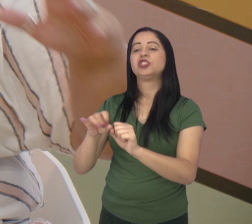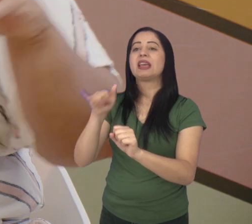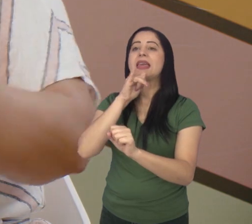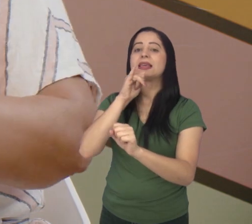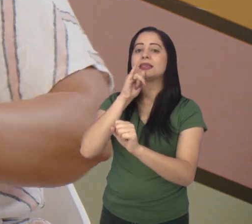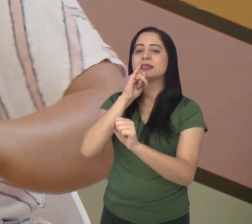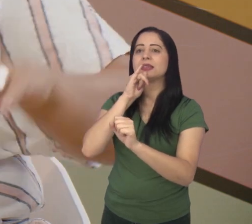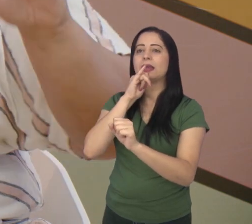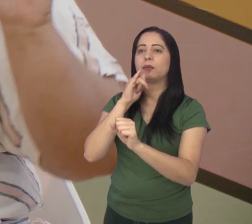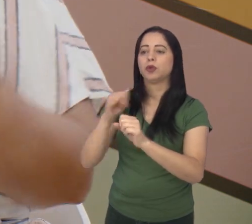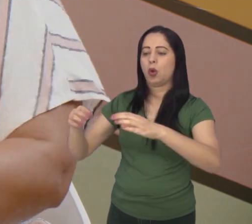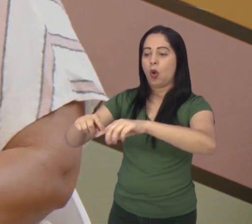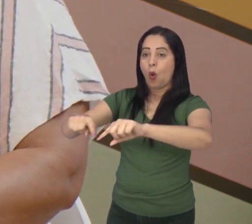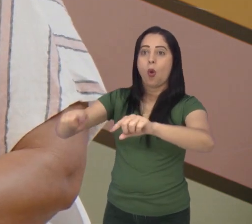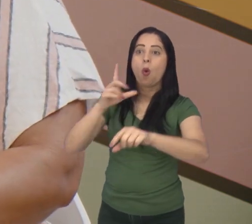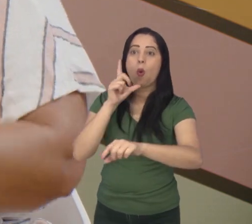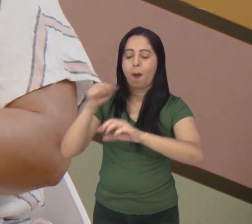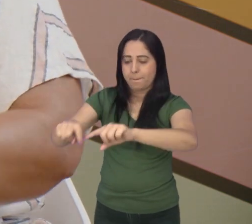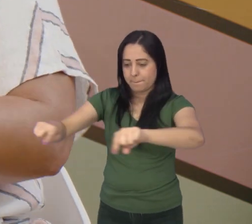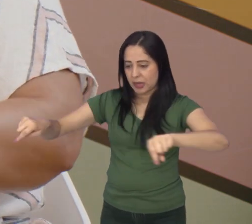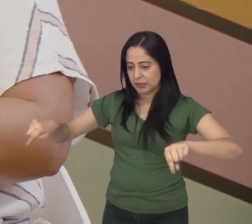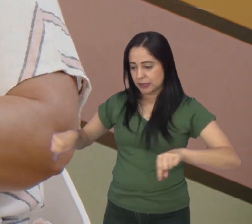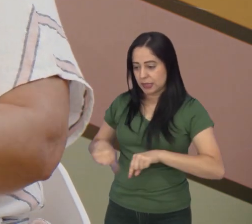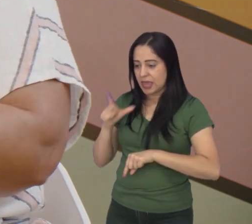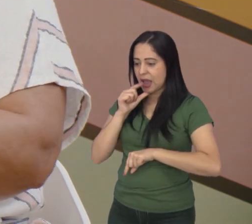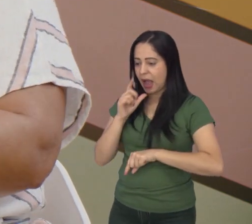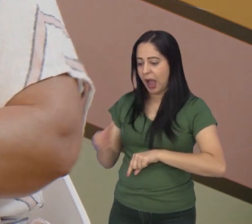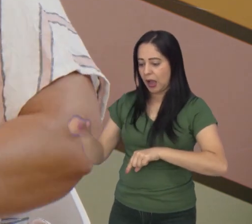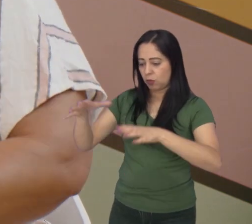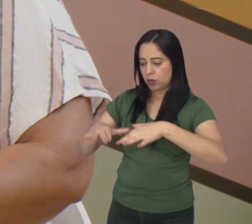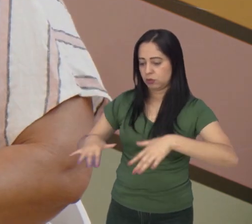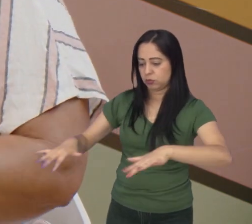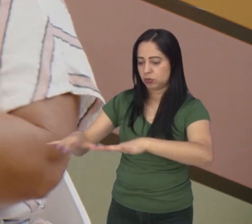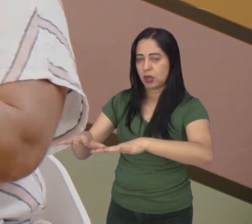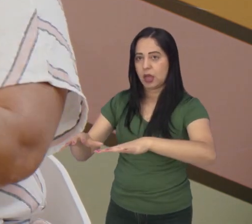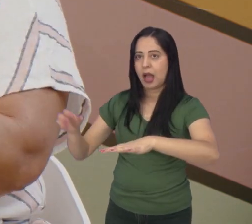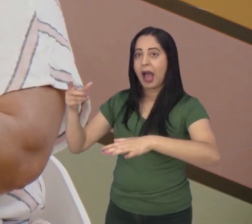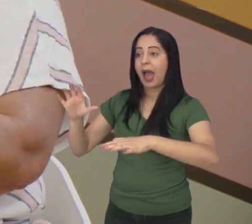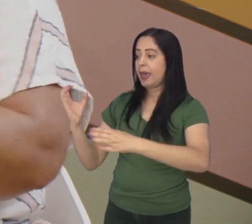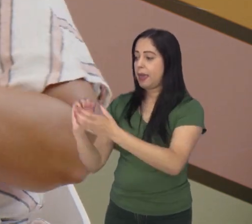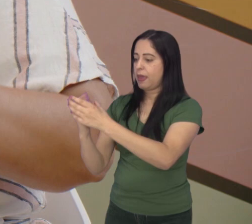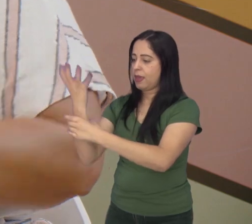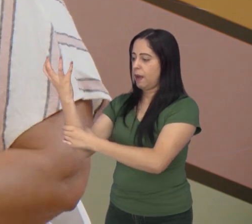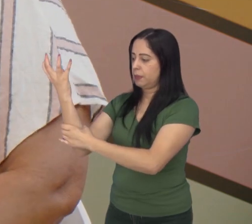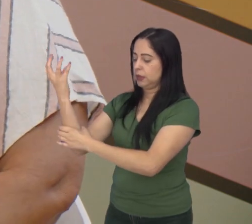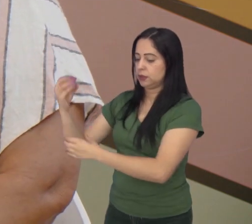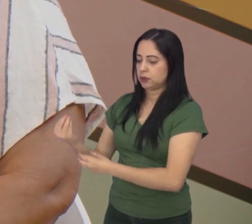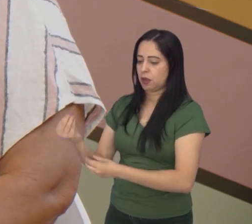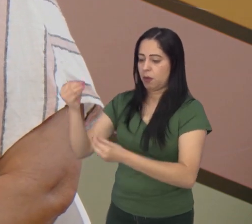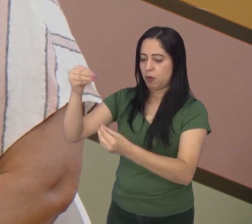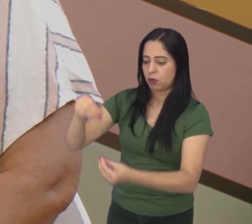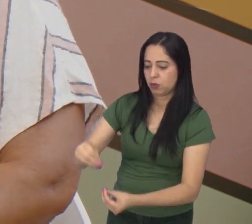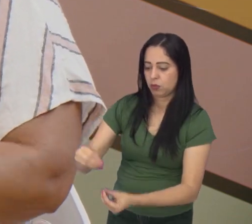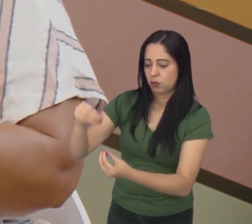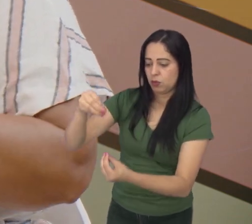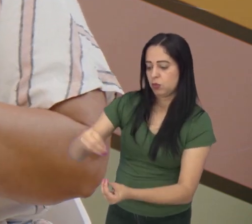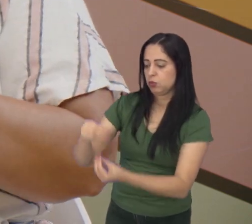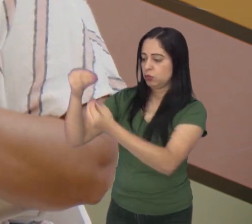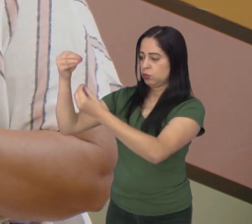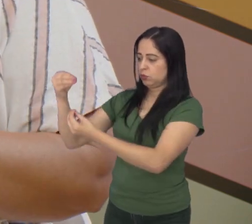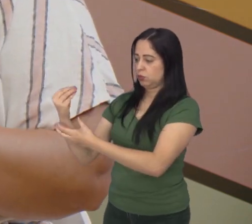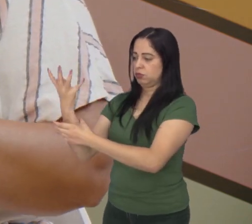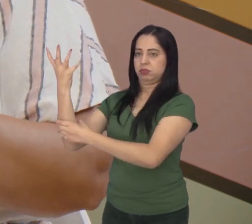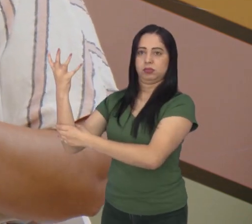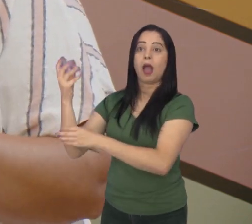água, dentro de uma bacia, deixo ela lá, ela vai parar de soltar a bolinha, aí ela tá legal e eu posso tirar, tá? Olha. Eu não posso ter